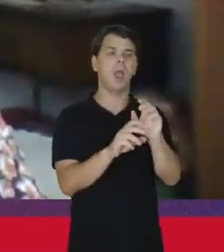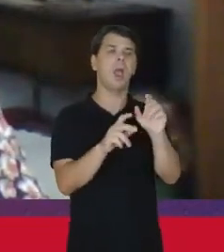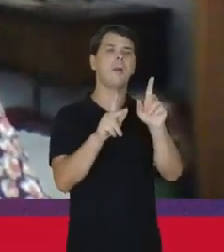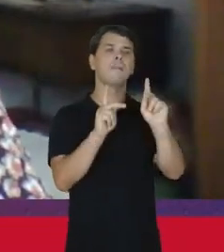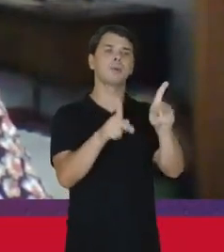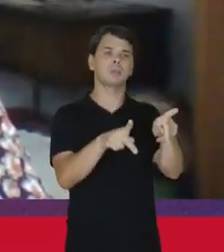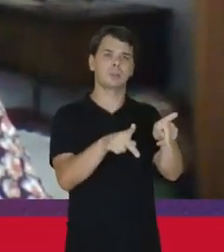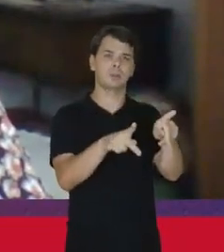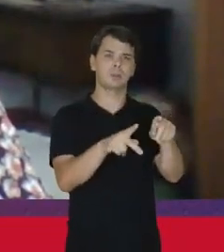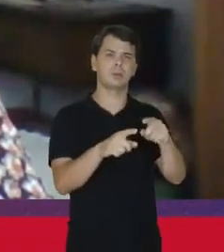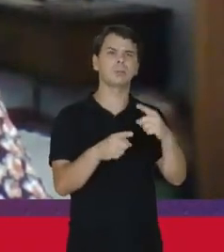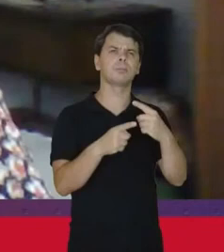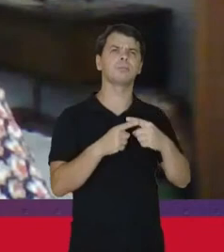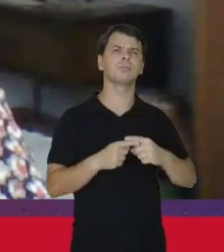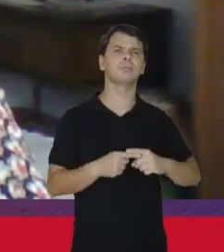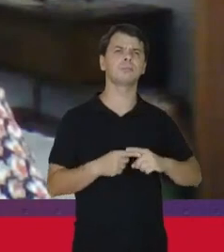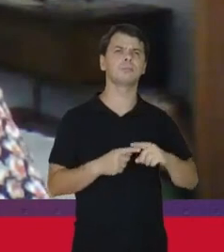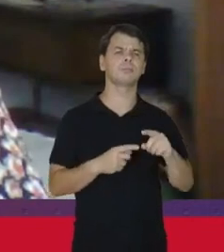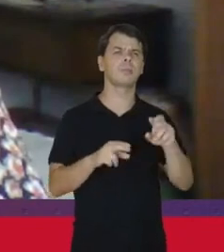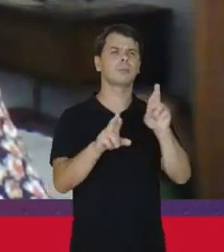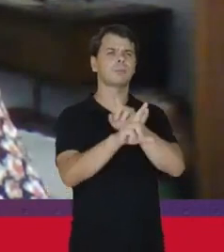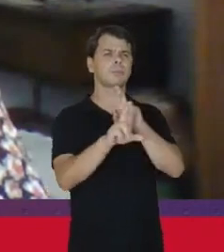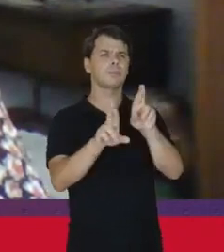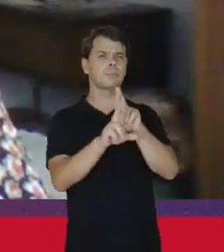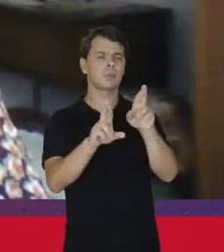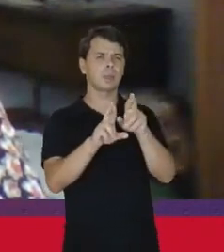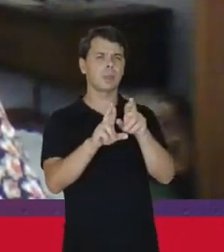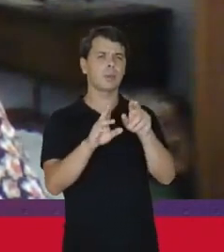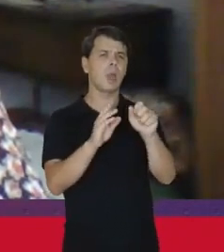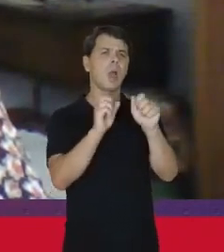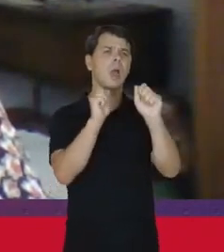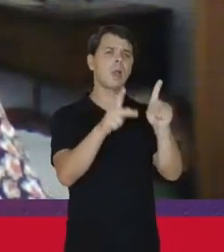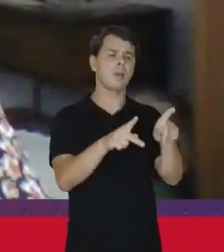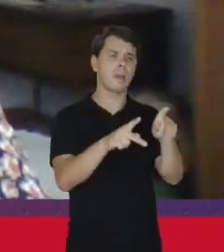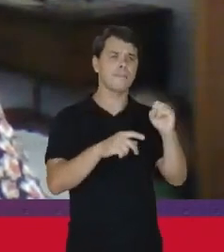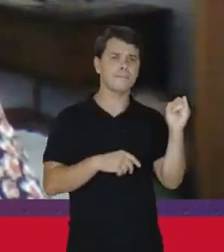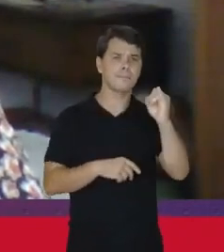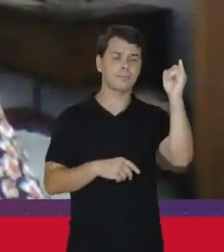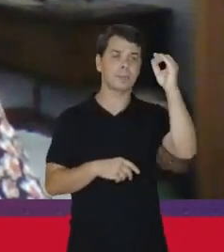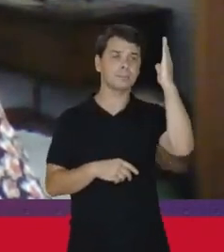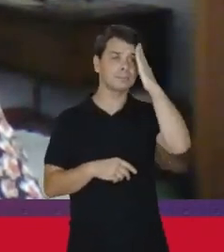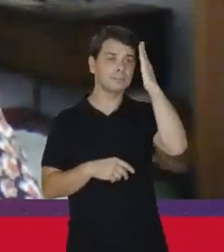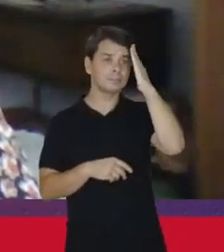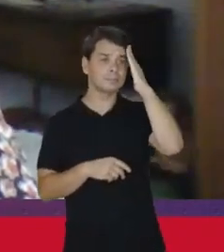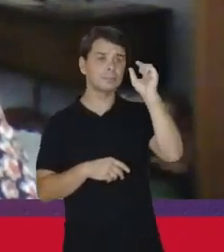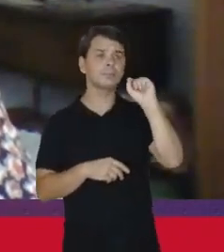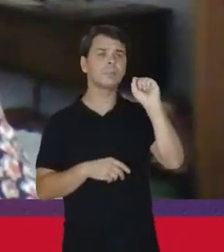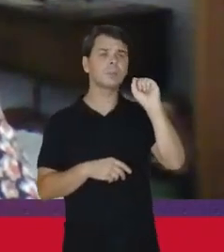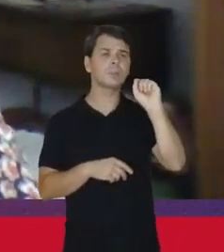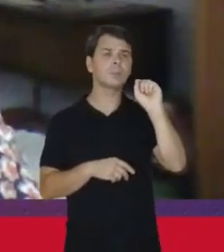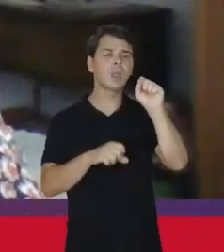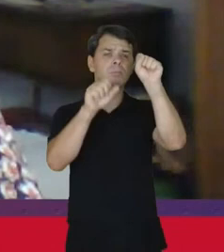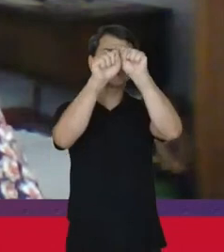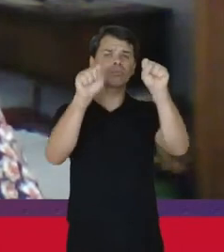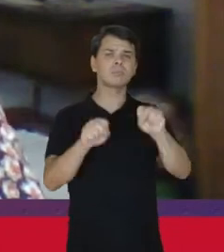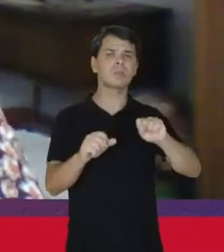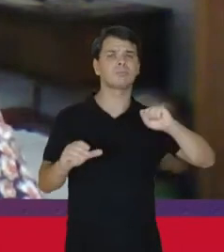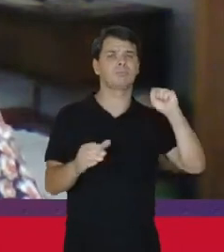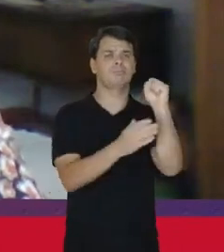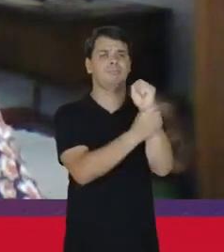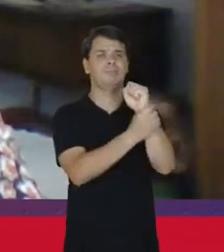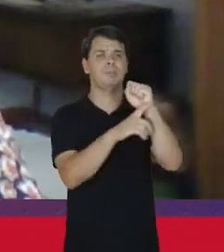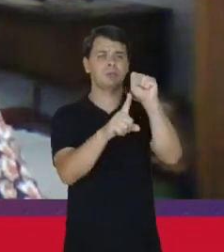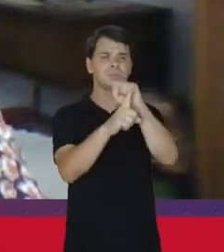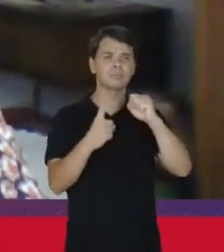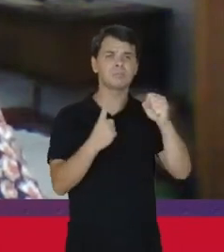Social. Para falar sobre o desmonte da Previdência Social, é fundamental entender o que é o Sistema de Seguridade Social. O